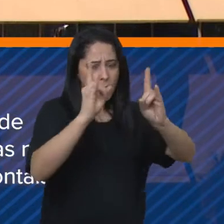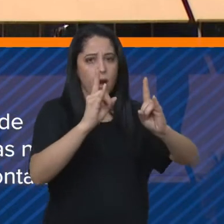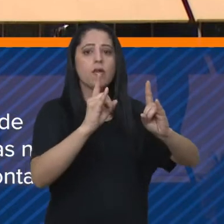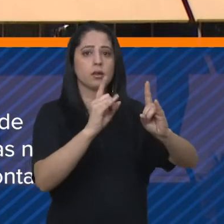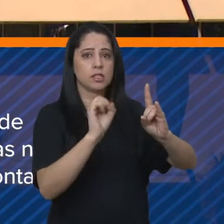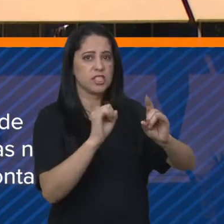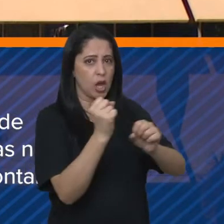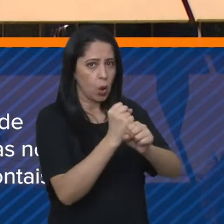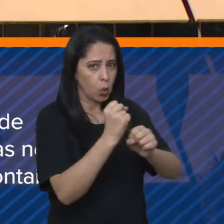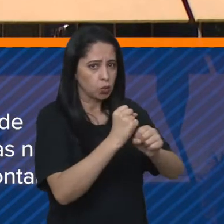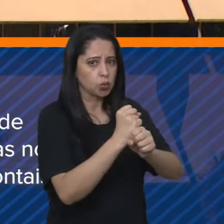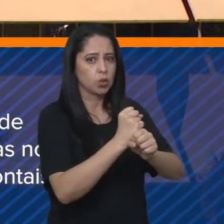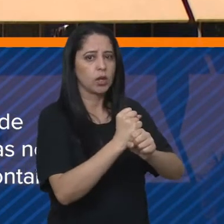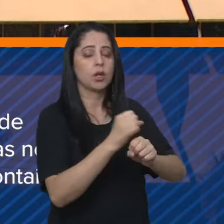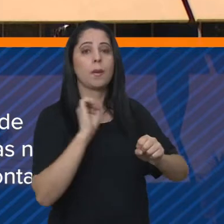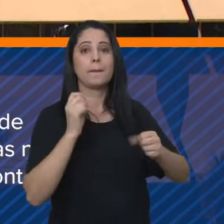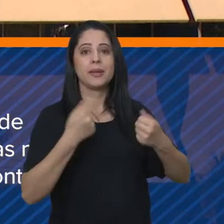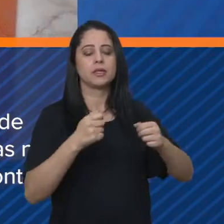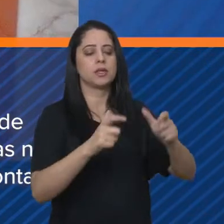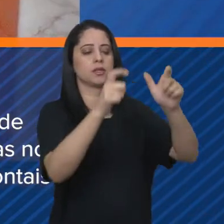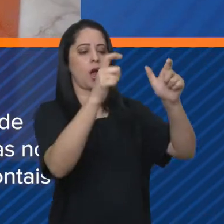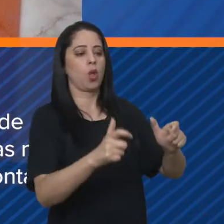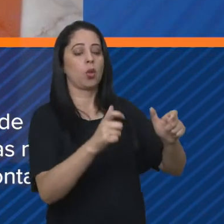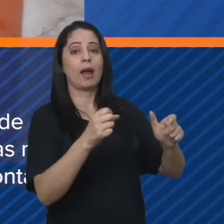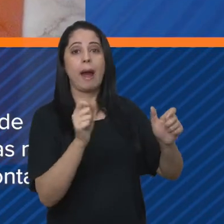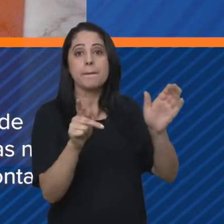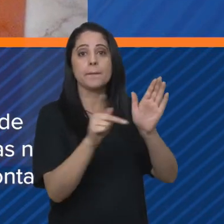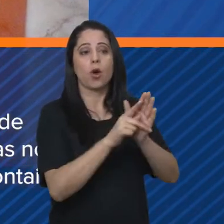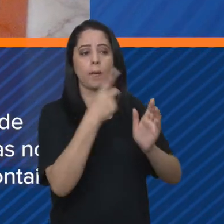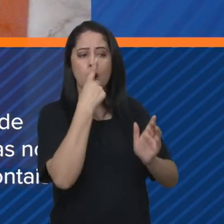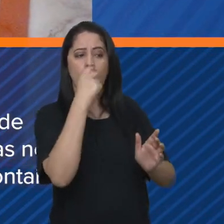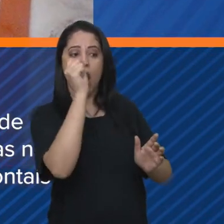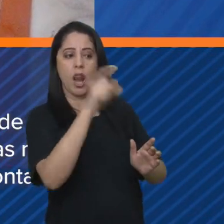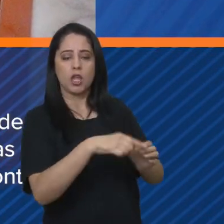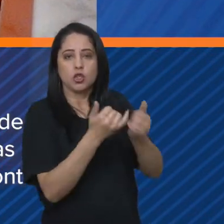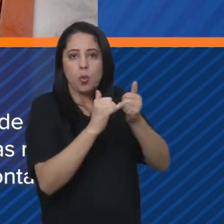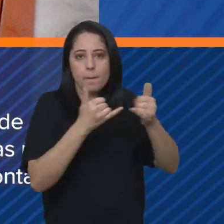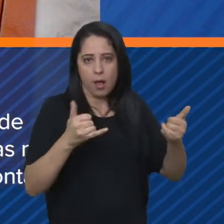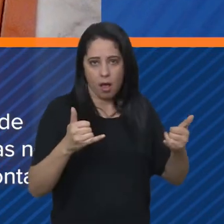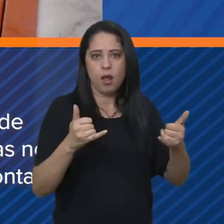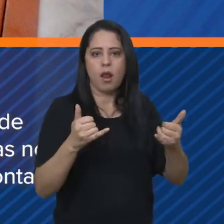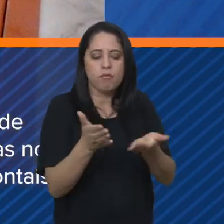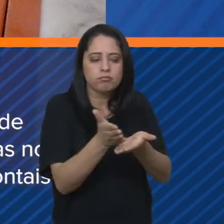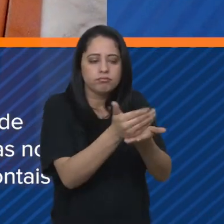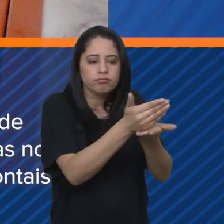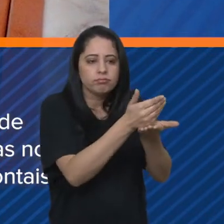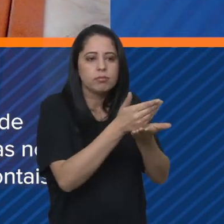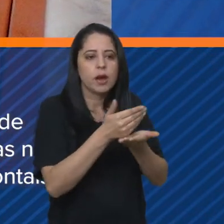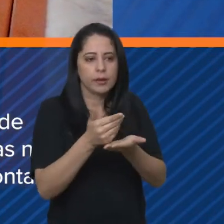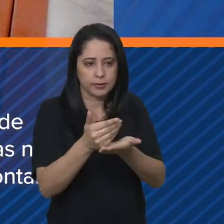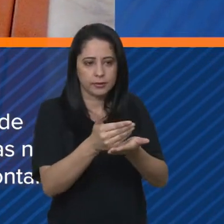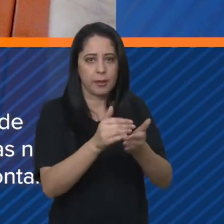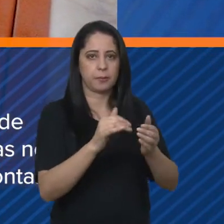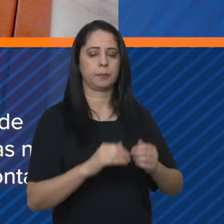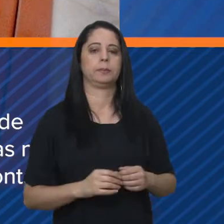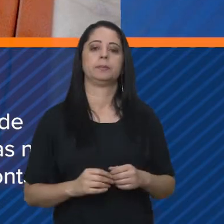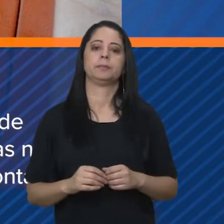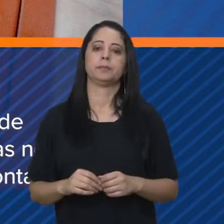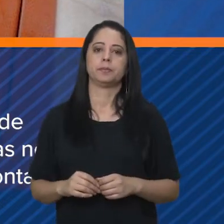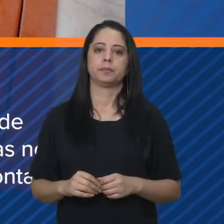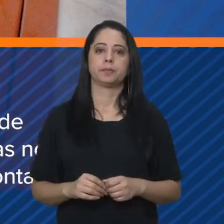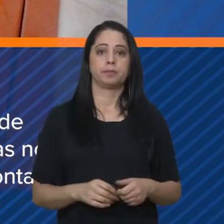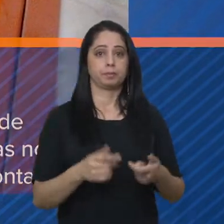novos condomínios construídos na cidade a implantação de recipientes especiais de lixo para recolher pilhas